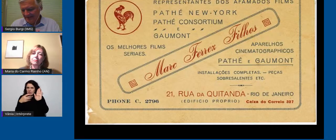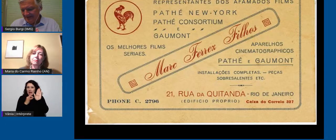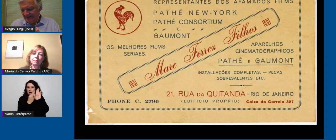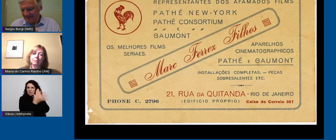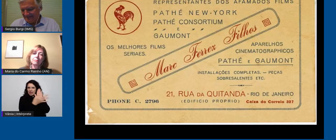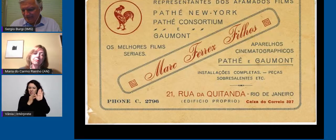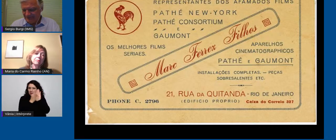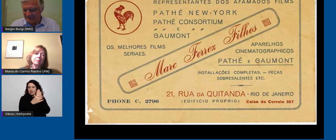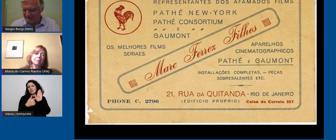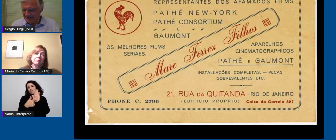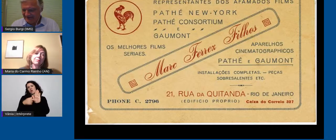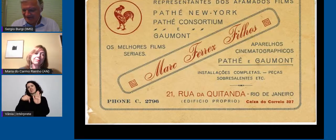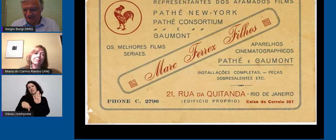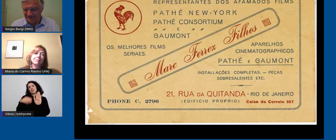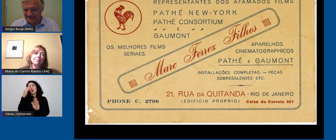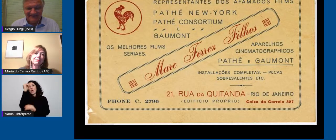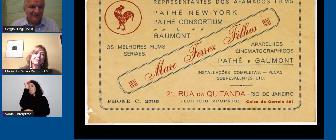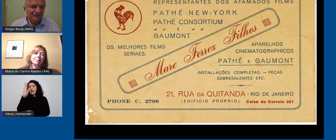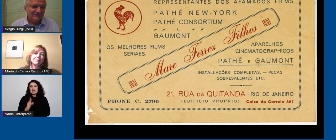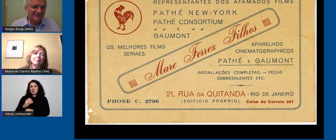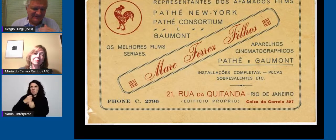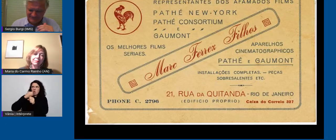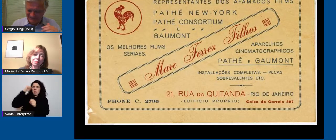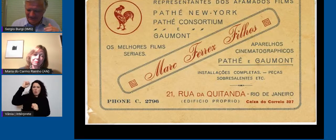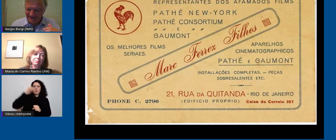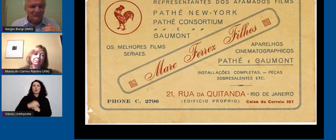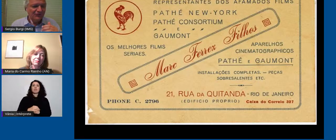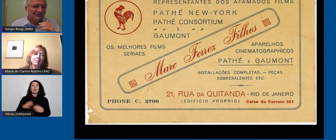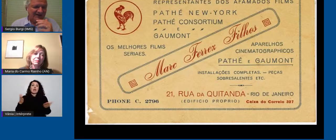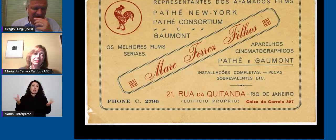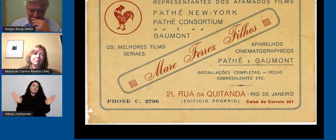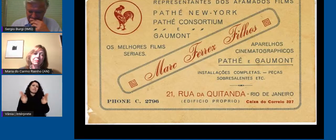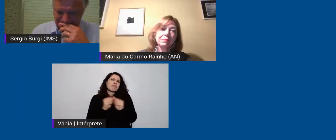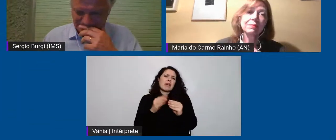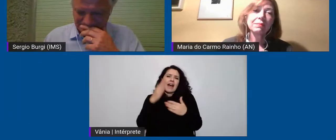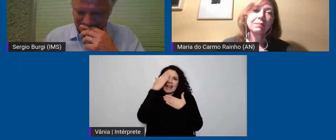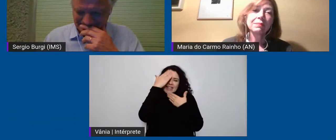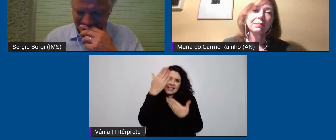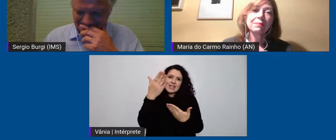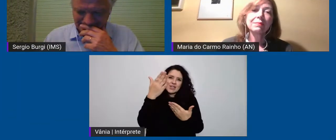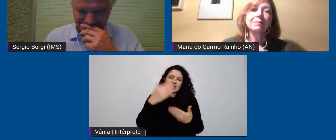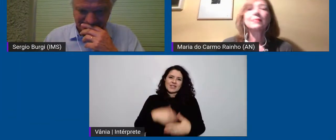intenção. Então, era isso, agradeço e muito obrigado.